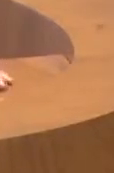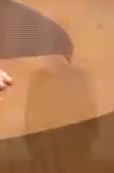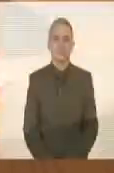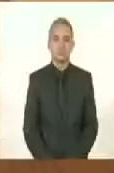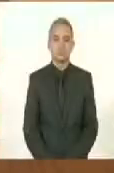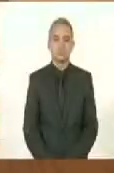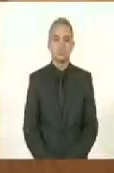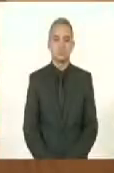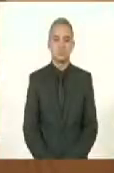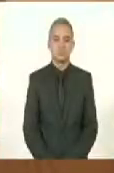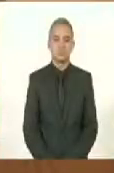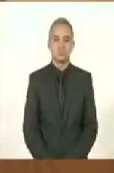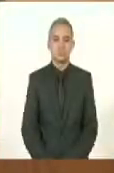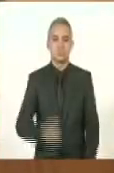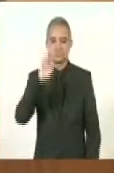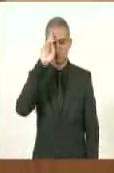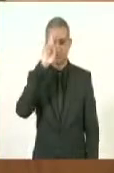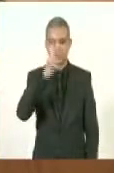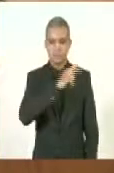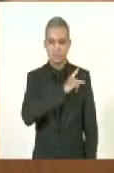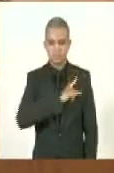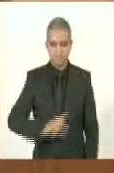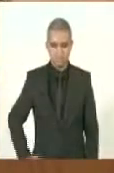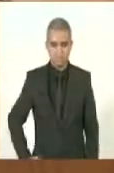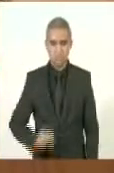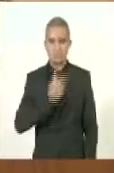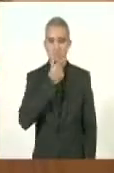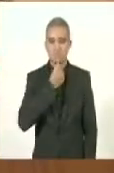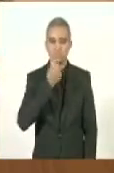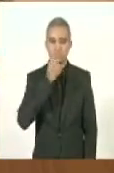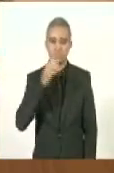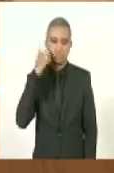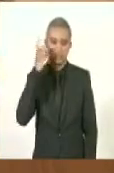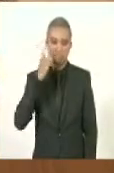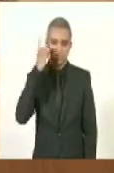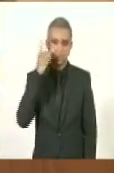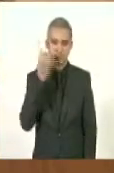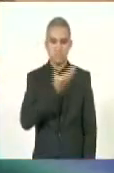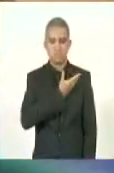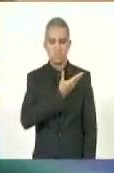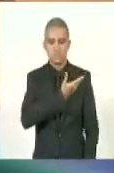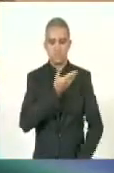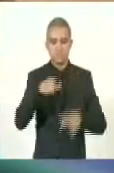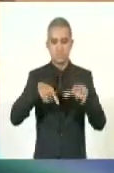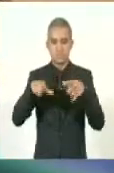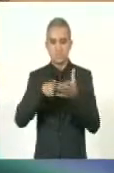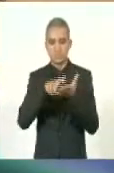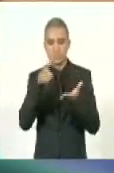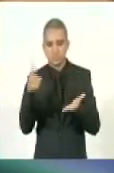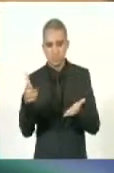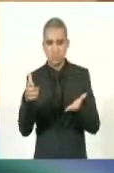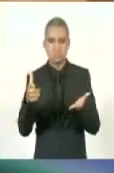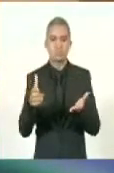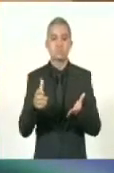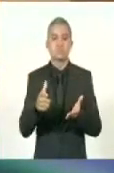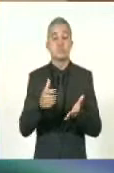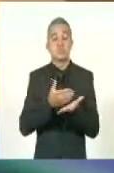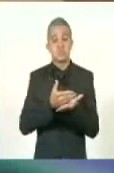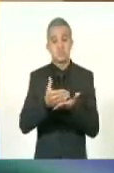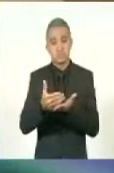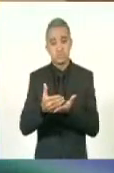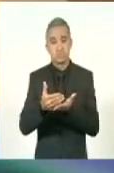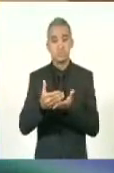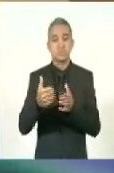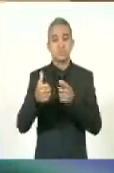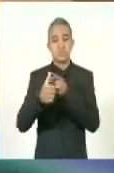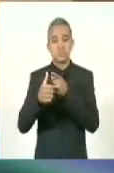Senhor presidente, senhores deputados, senhoras deputadas, colegas jornalistas, inicialmente quero também registrar, como fez o